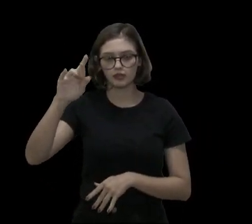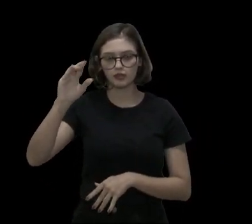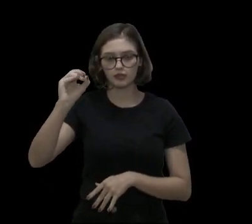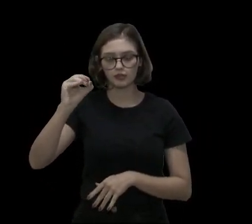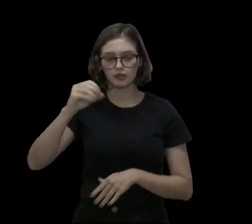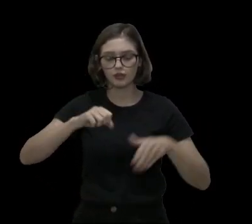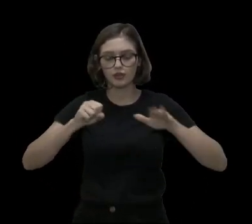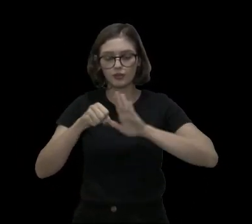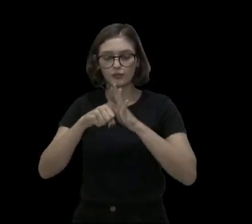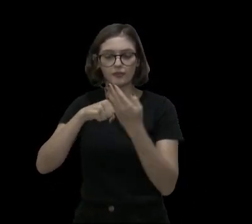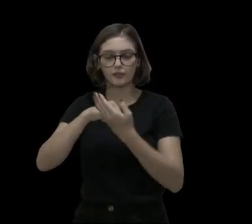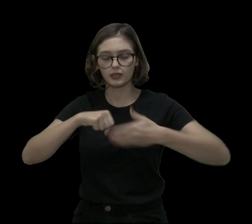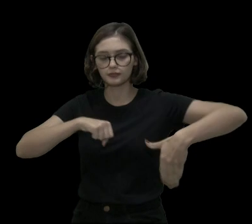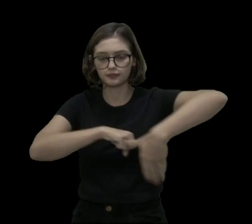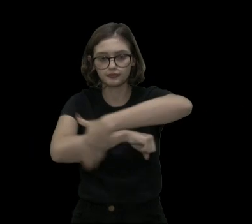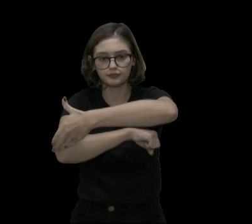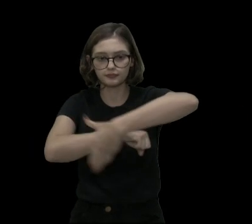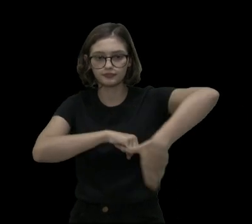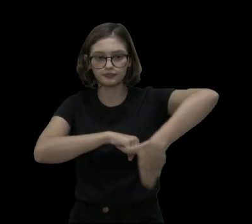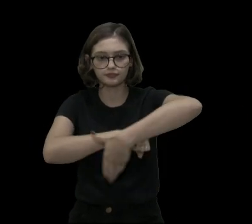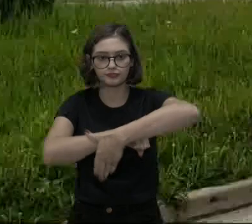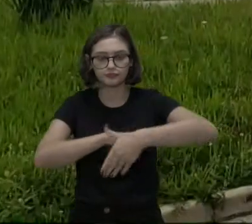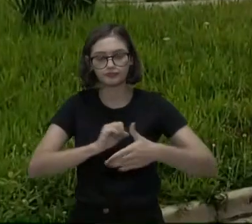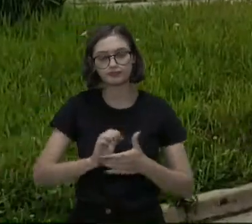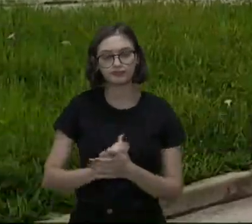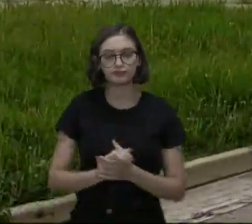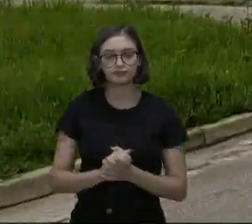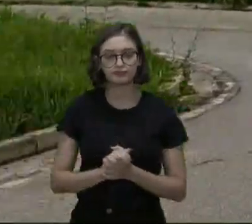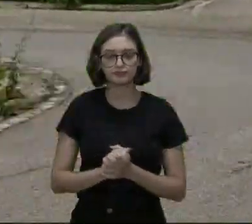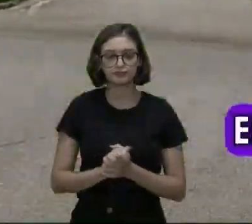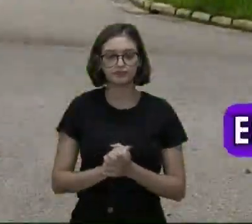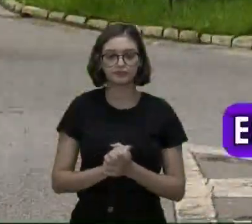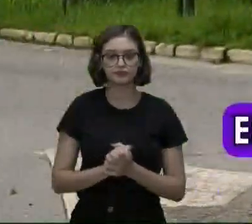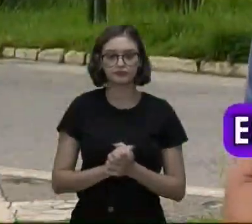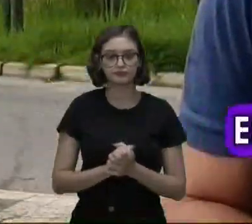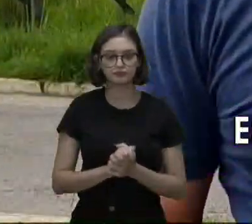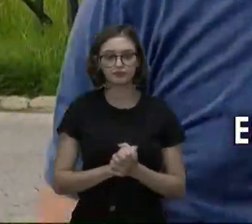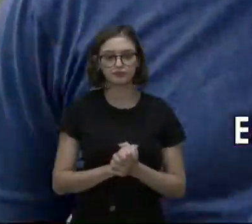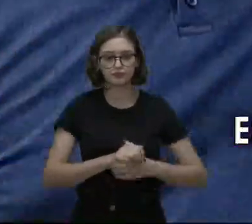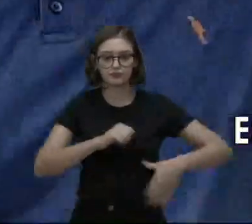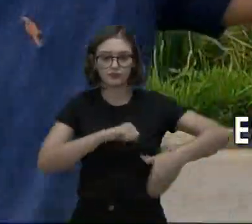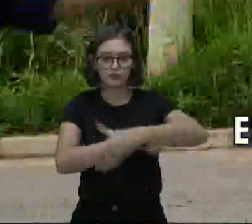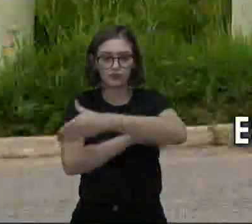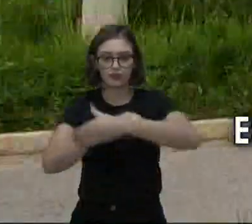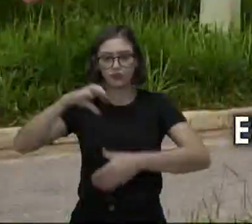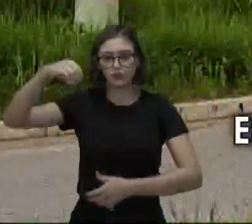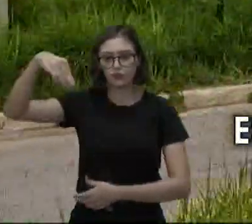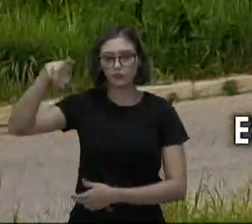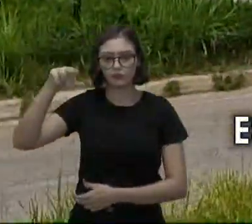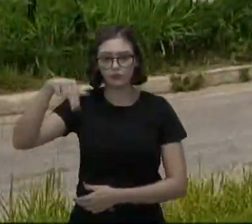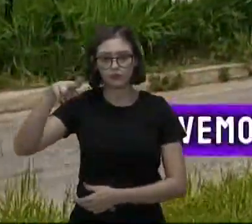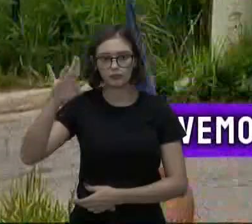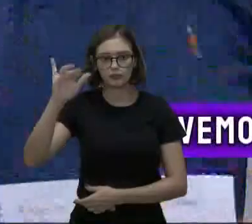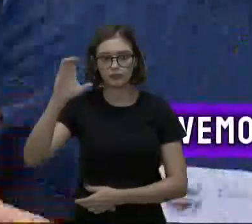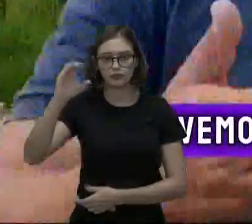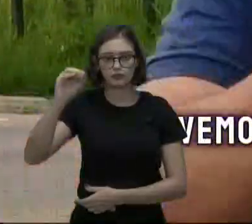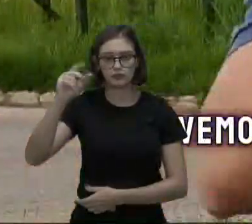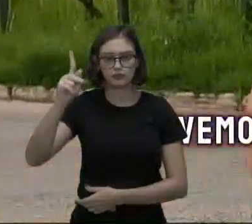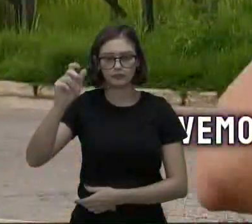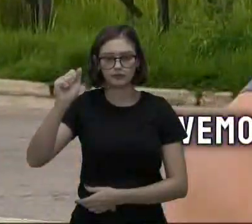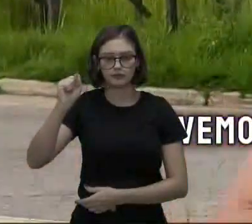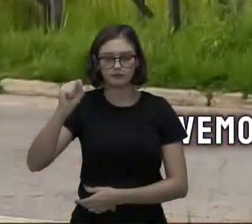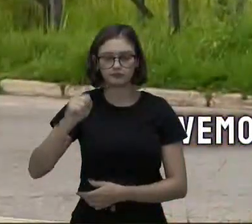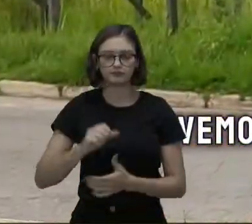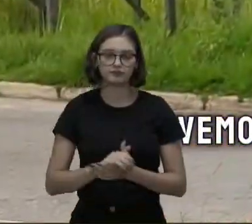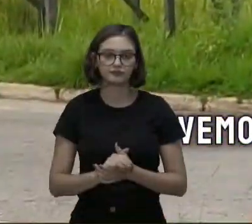bairro do Pinheirinho. Rodovia Floriano Rodrigues Pinheiro, estrada municipal Visconde de Mossoró. Tivemos